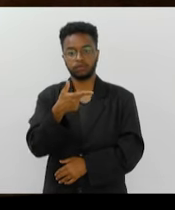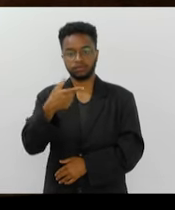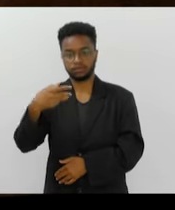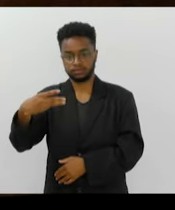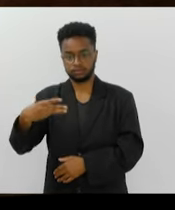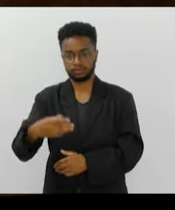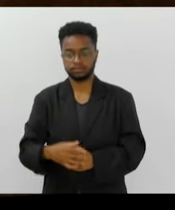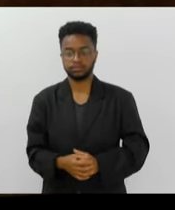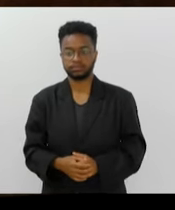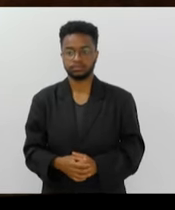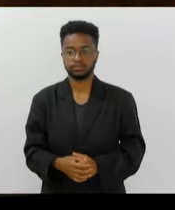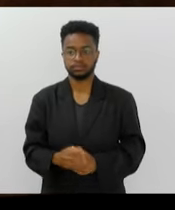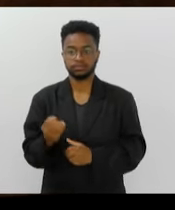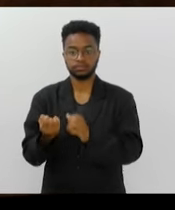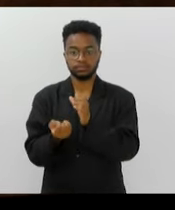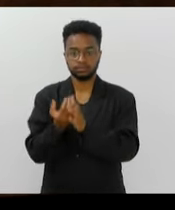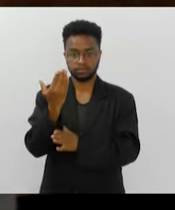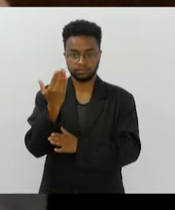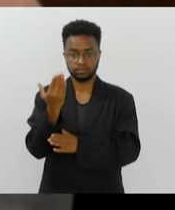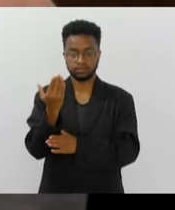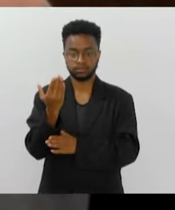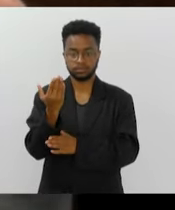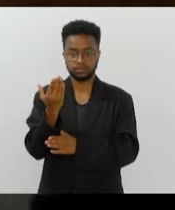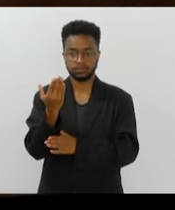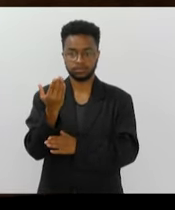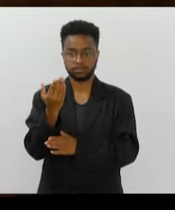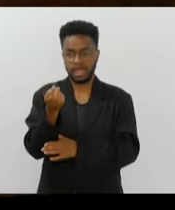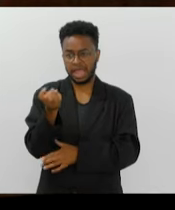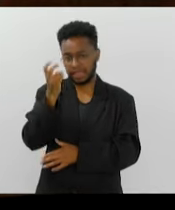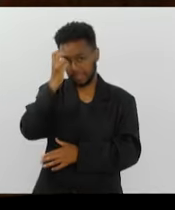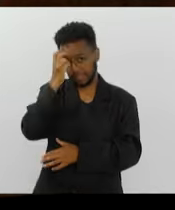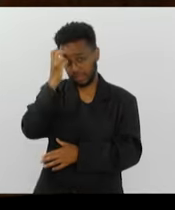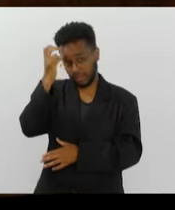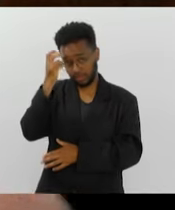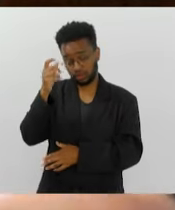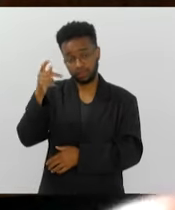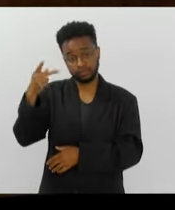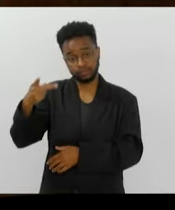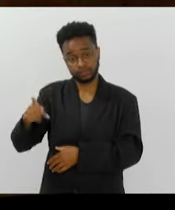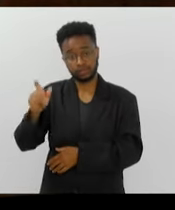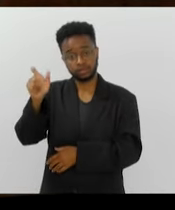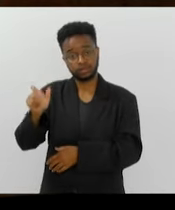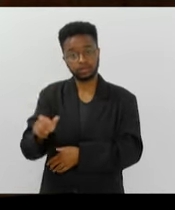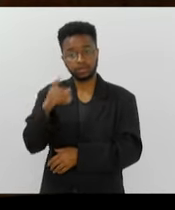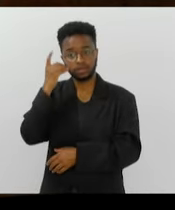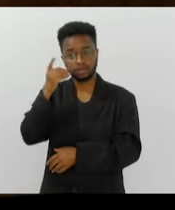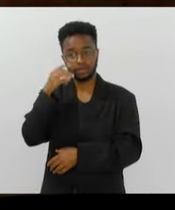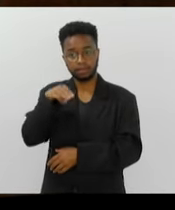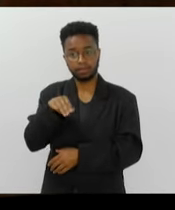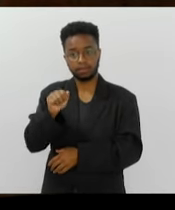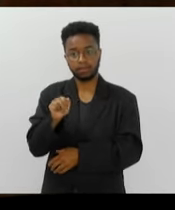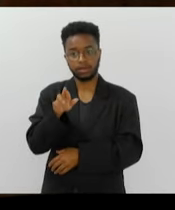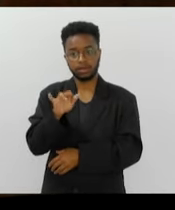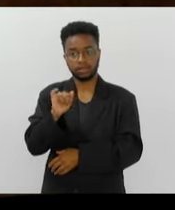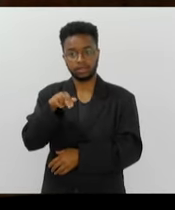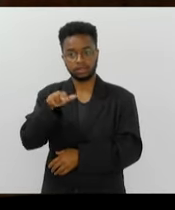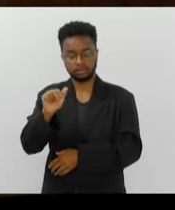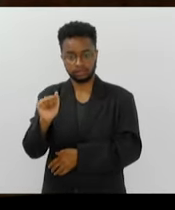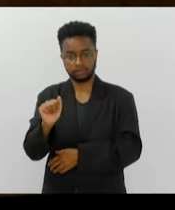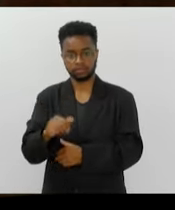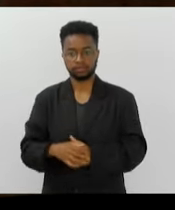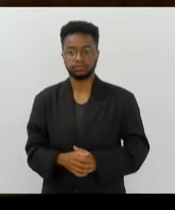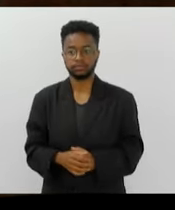2023 de autoria intelectual da deputada Marina do